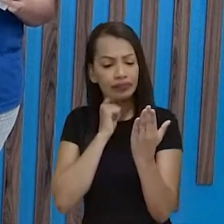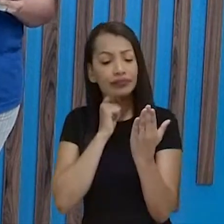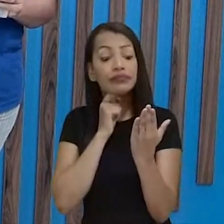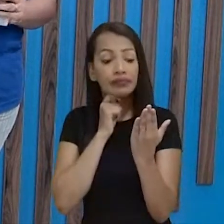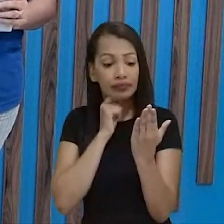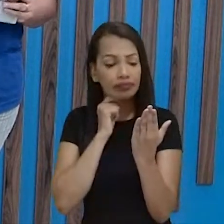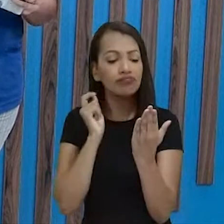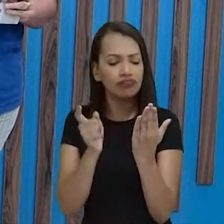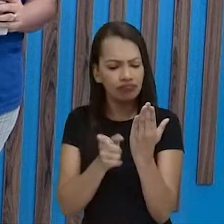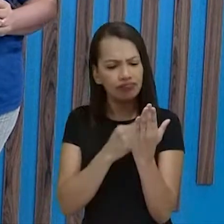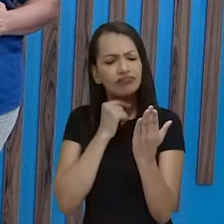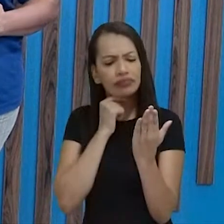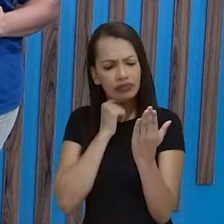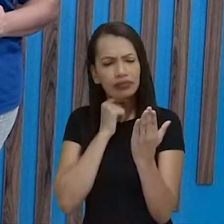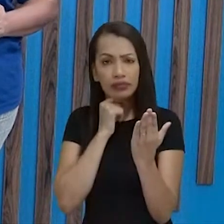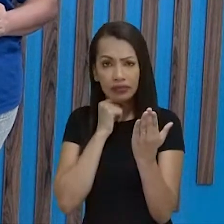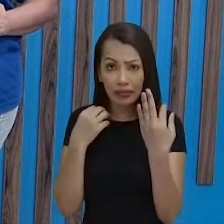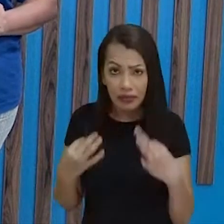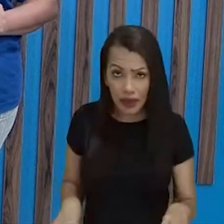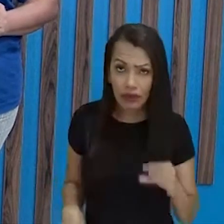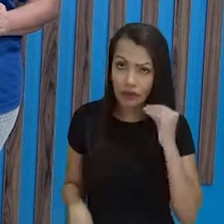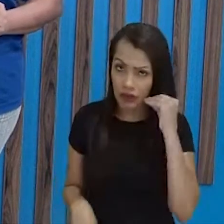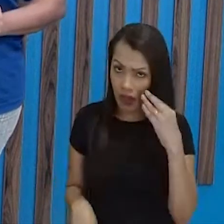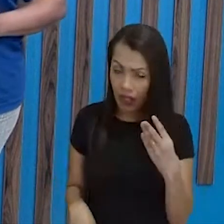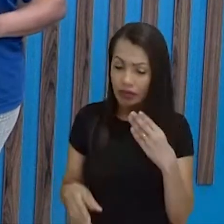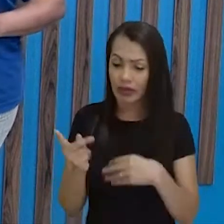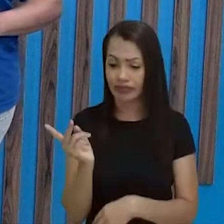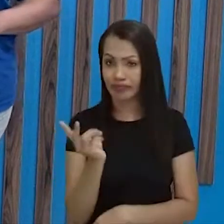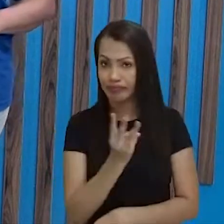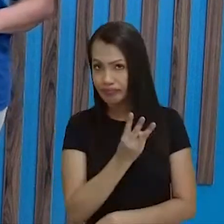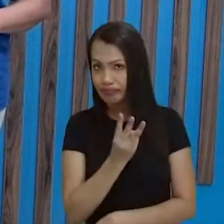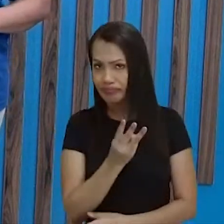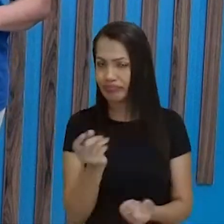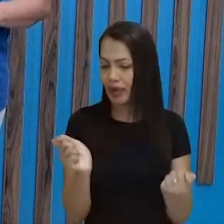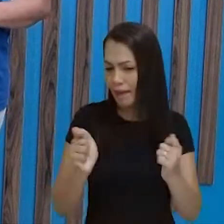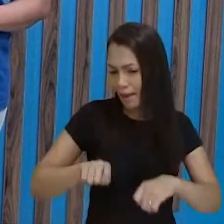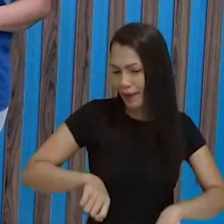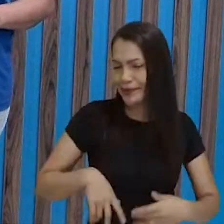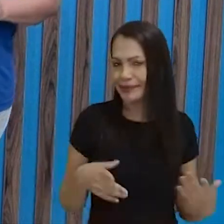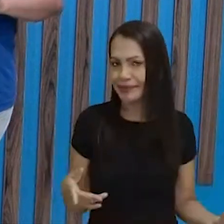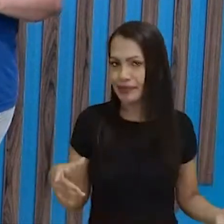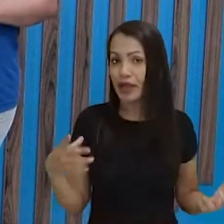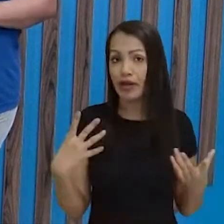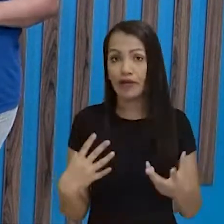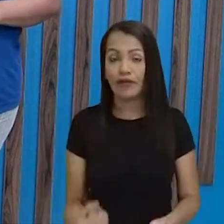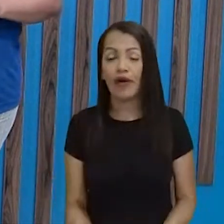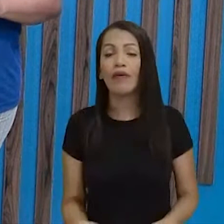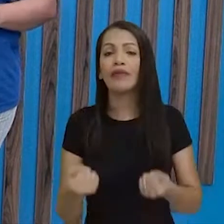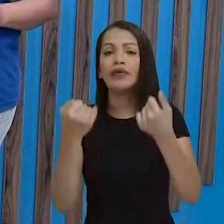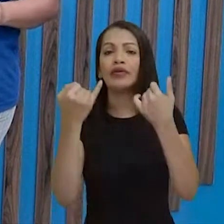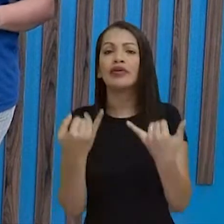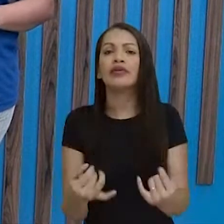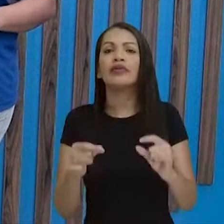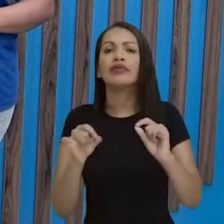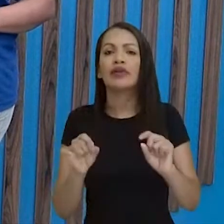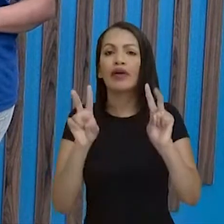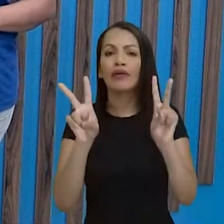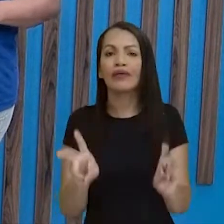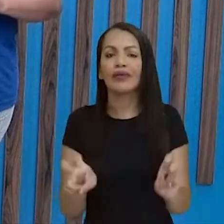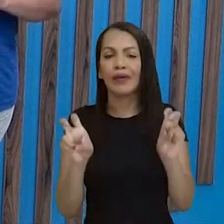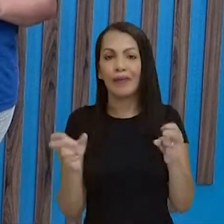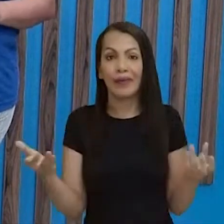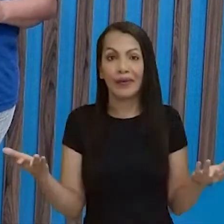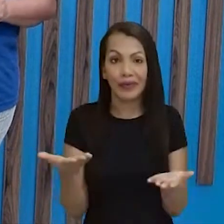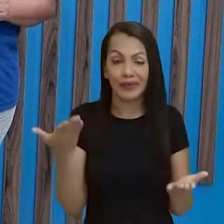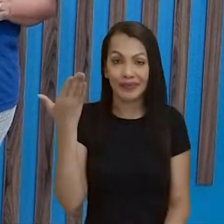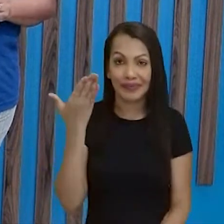encontra diversas notícias. Então, aí vamos falar exatamente sobre o líder, que é o tema da nossa aula.